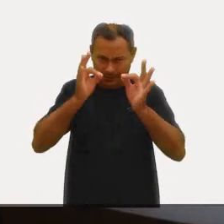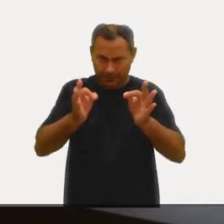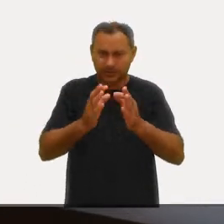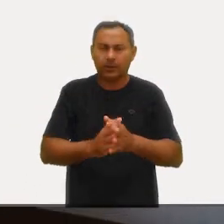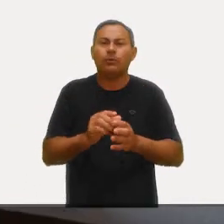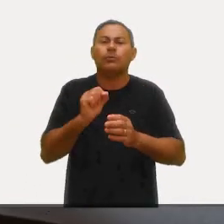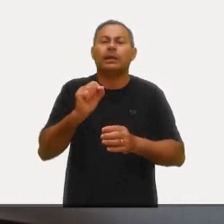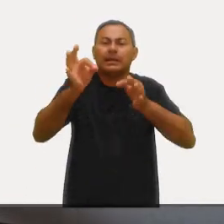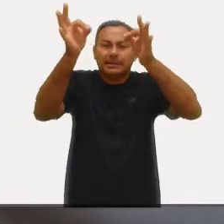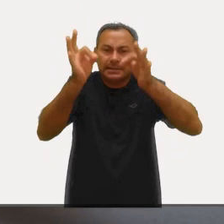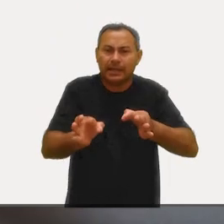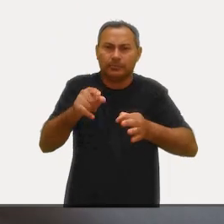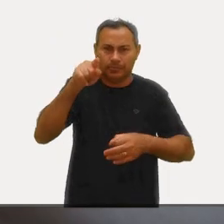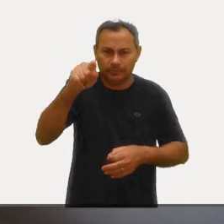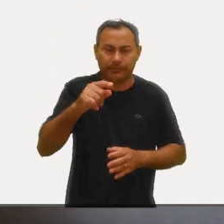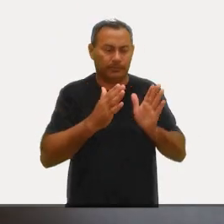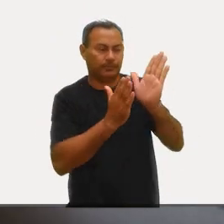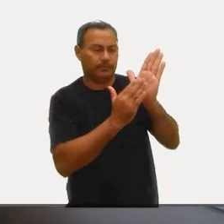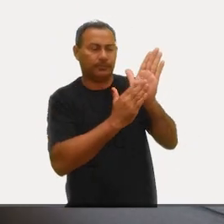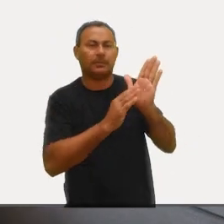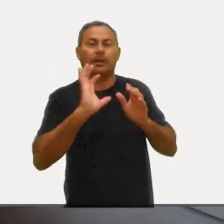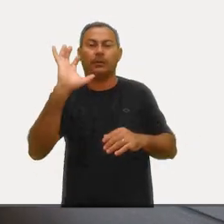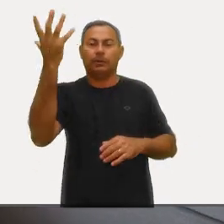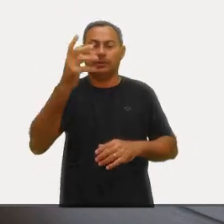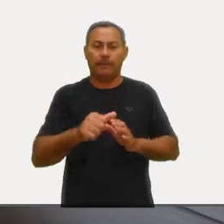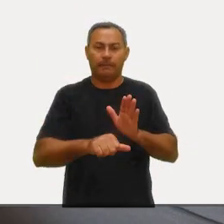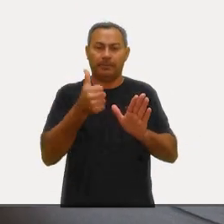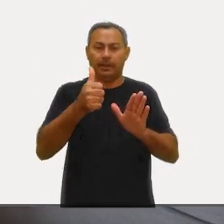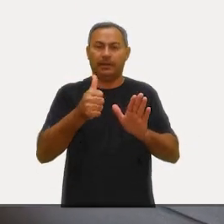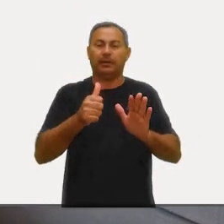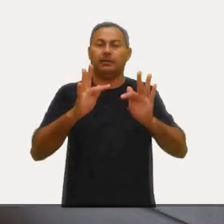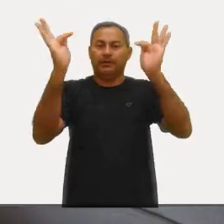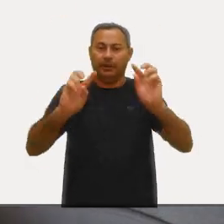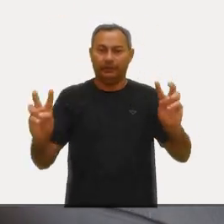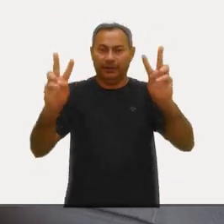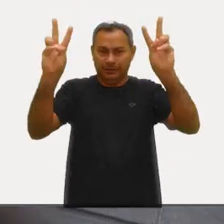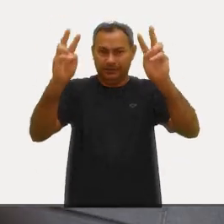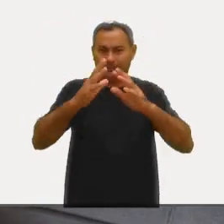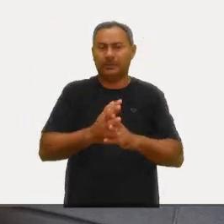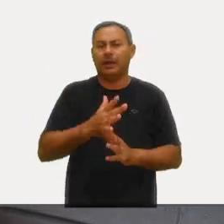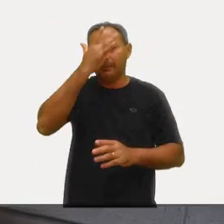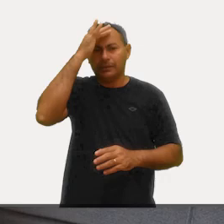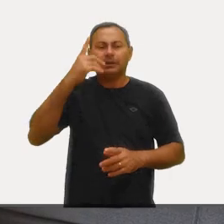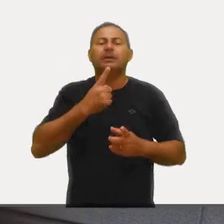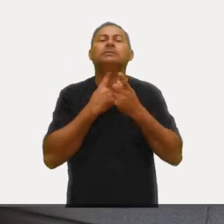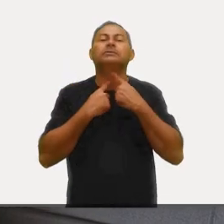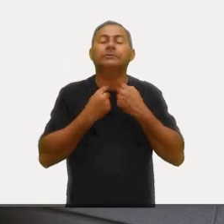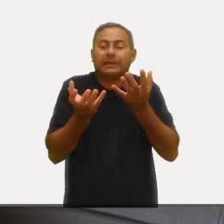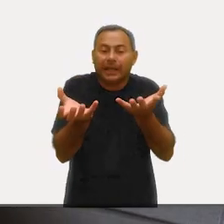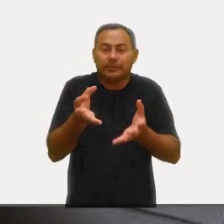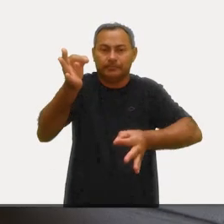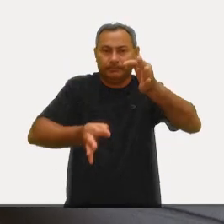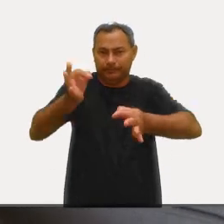certo para você. A promessa que acompanha esta bem-aventurança é que os que têm fome e sede